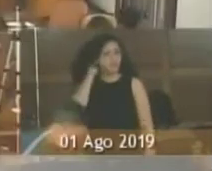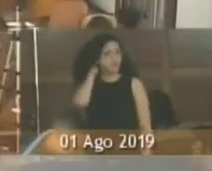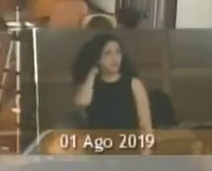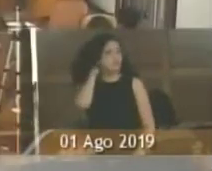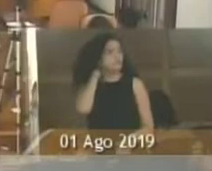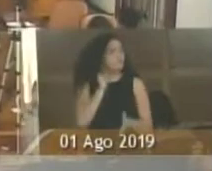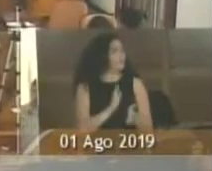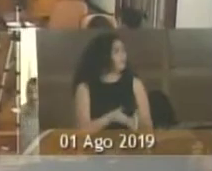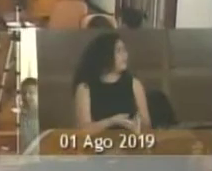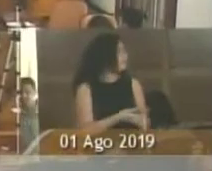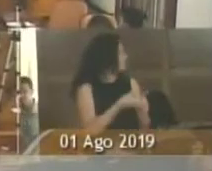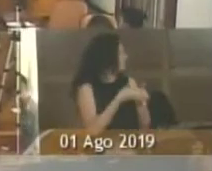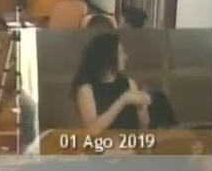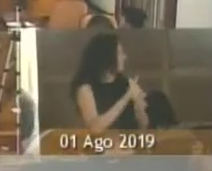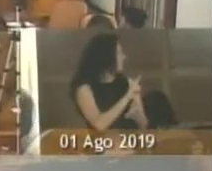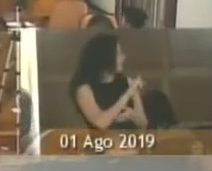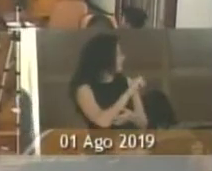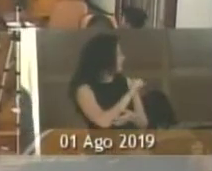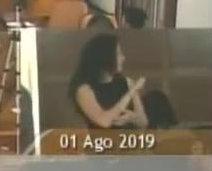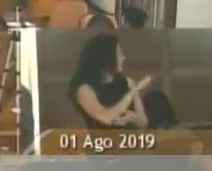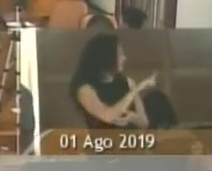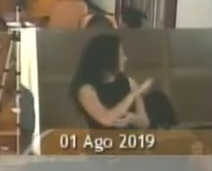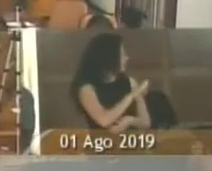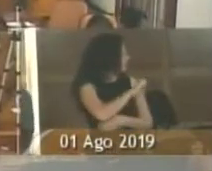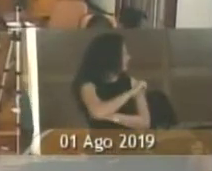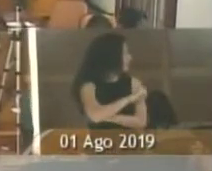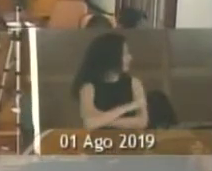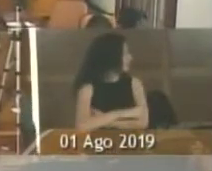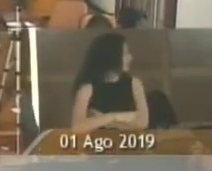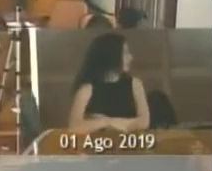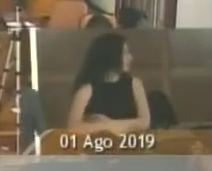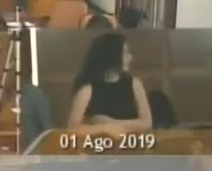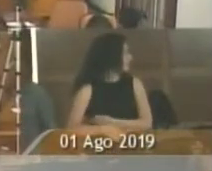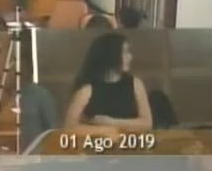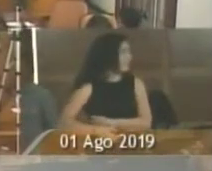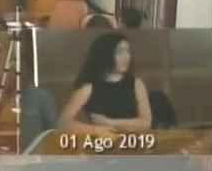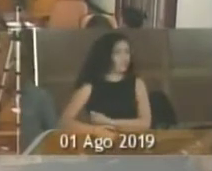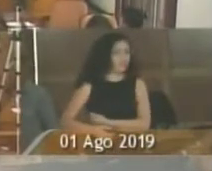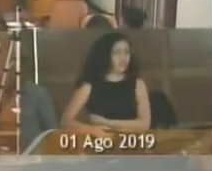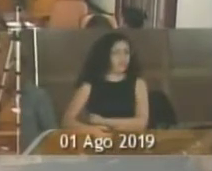favor, senhora Gisele. Ah, já está aqui.